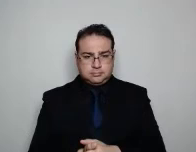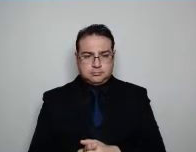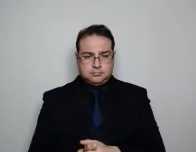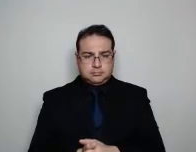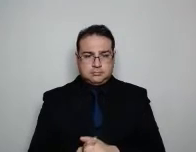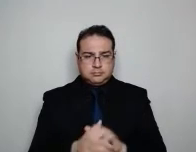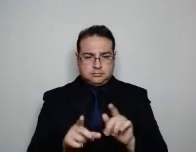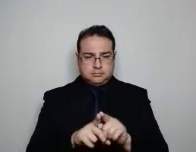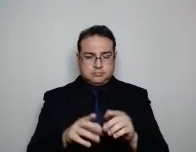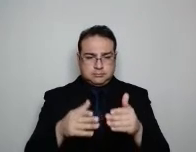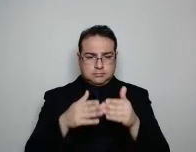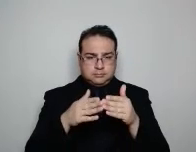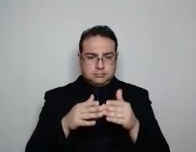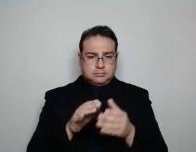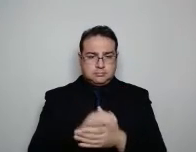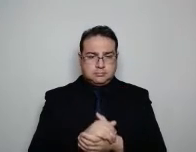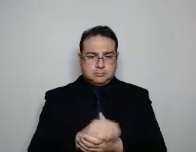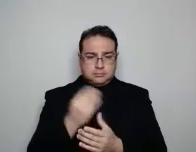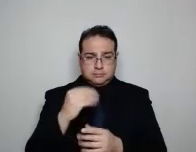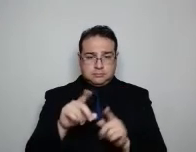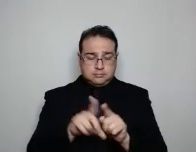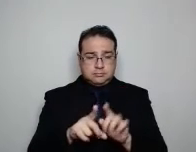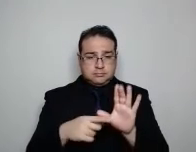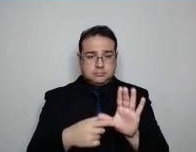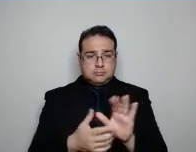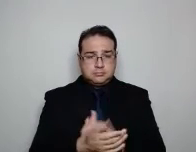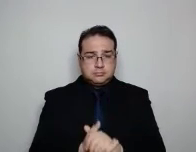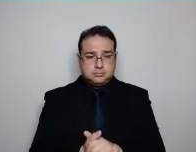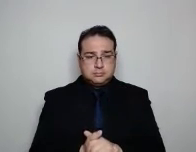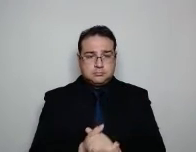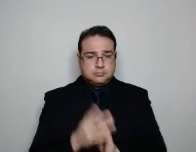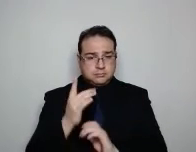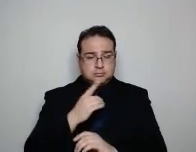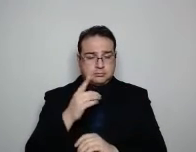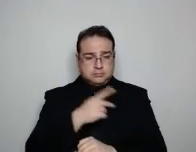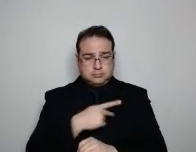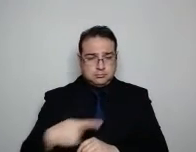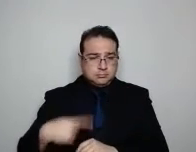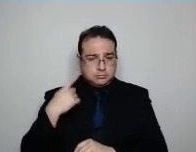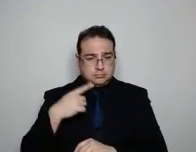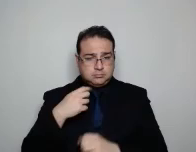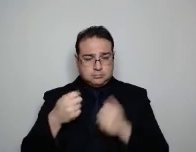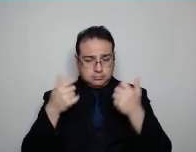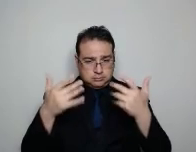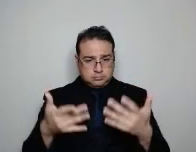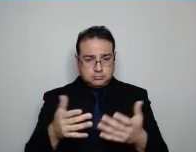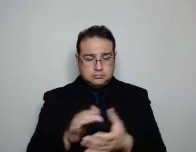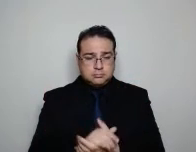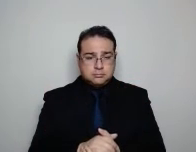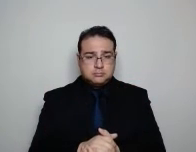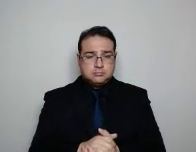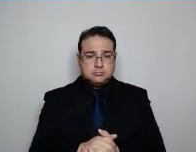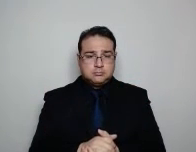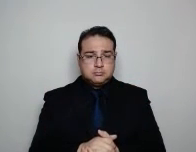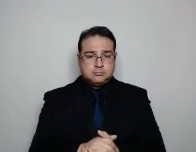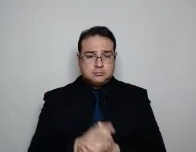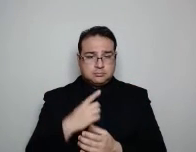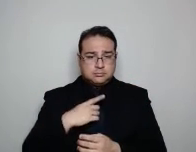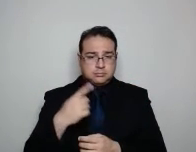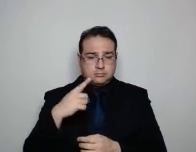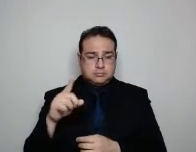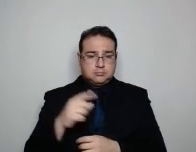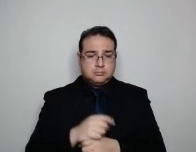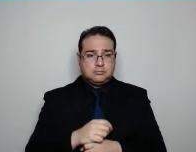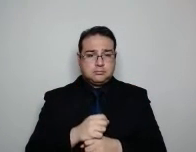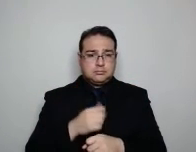porque queria aproveitar, vagador presidente e os vogais, para dizer, né, que essa minha participação este mês,